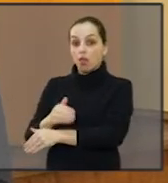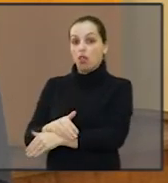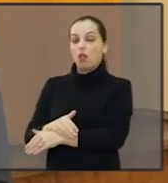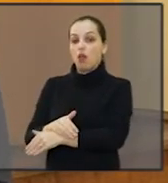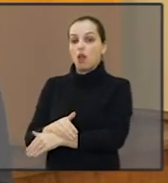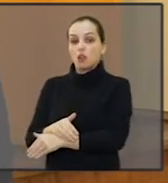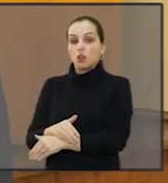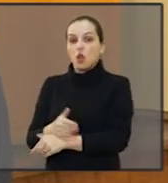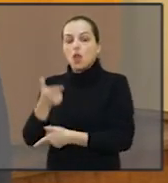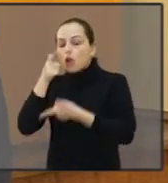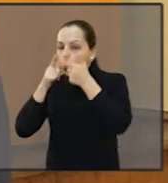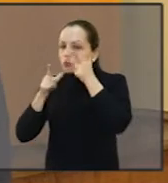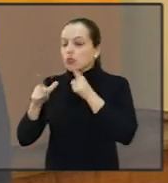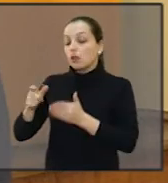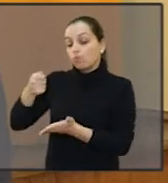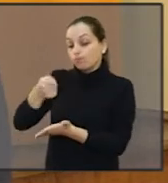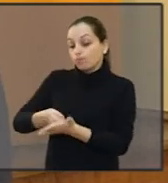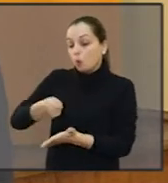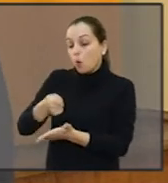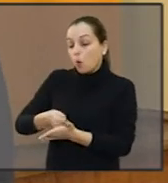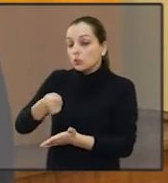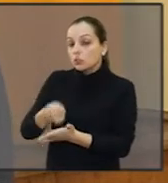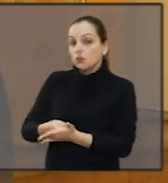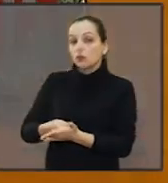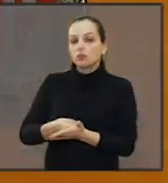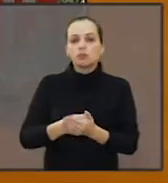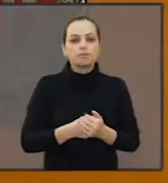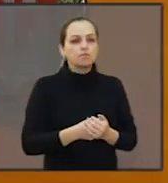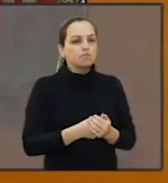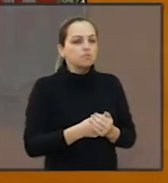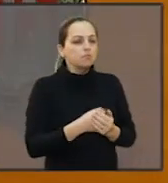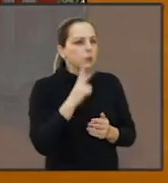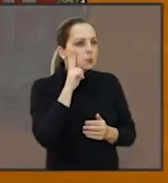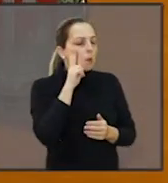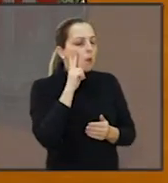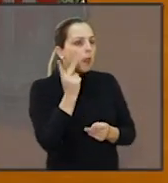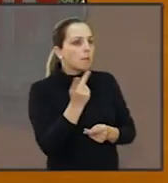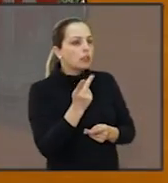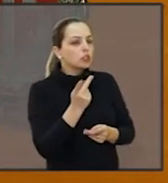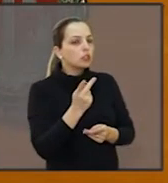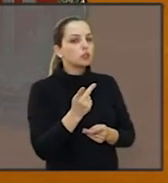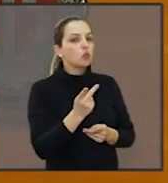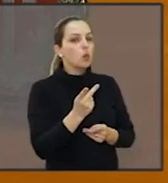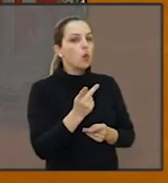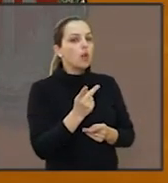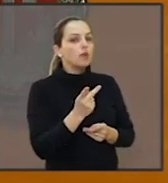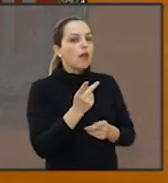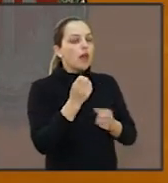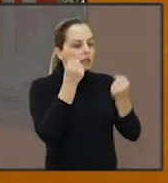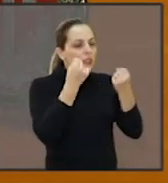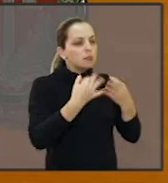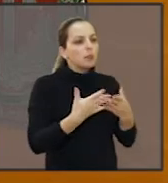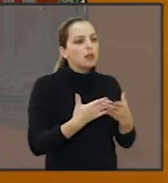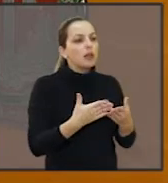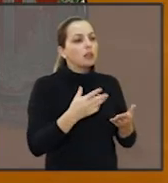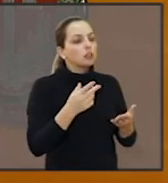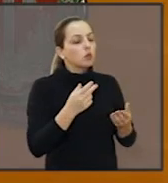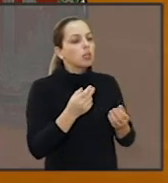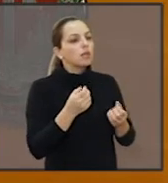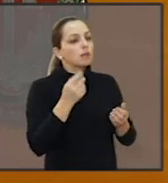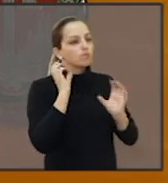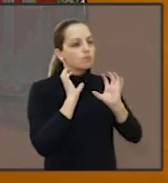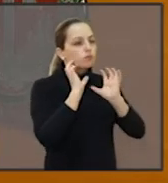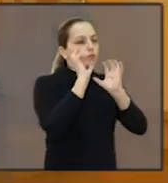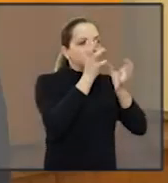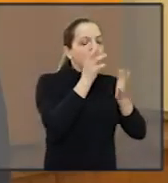foi que caiu do céu. Eu me lembro até de uma entrevista do Oscar, ele dizendo, vai todo mundo embora e eu fico arremessando aqui. E as duas